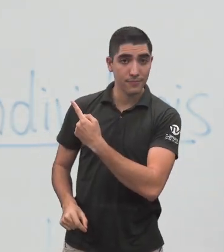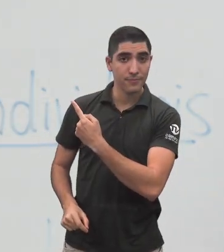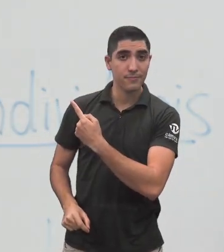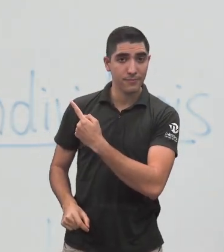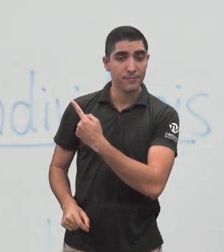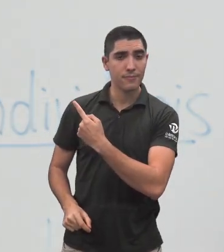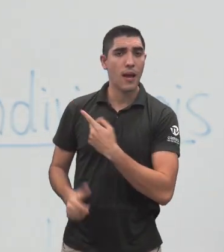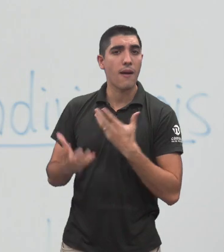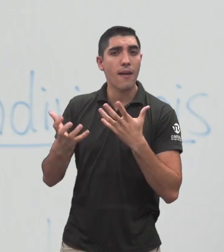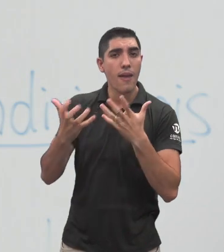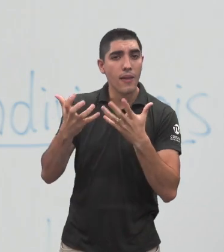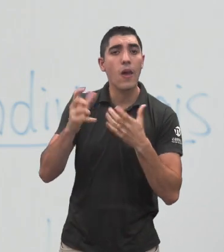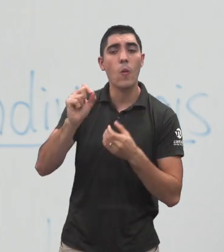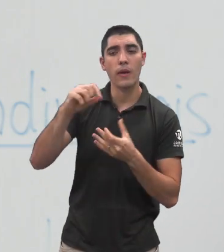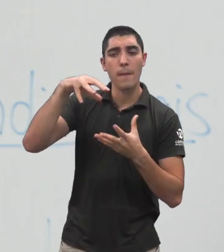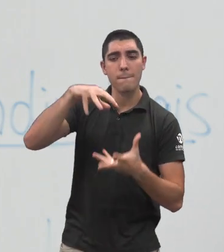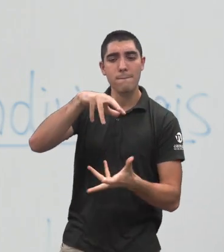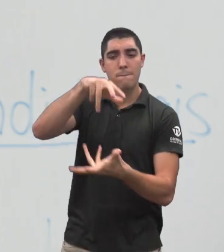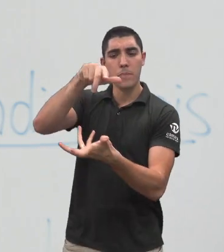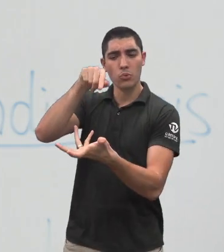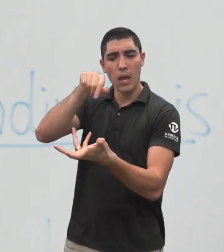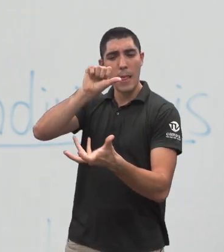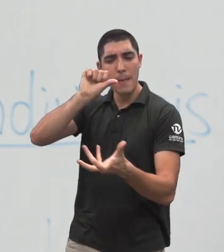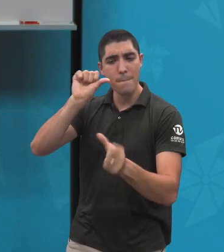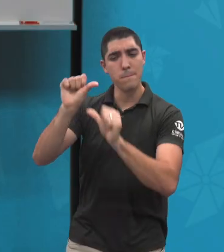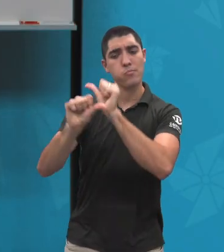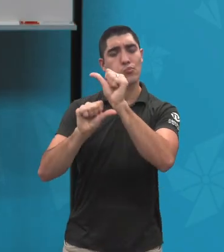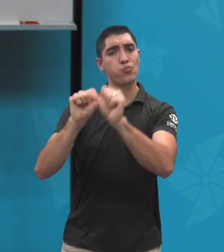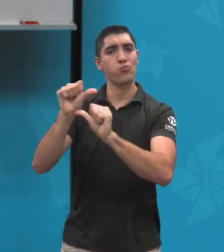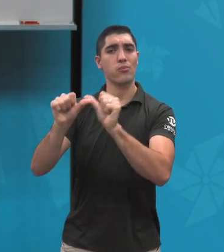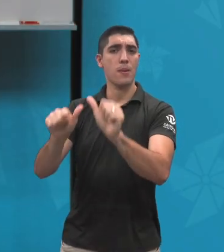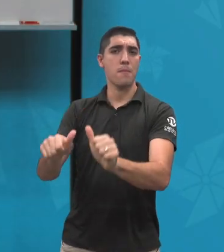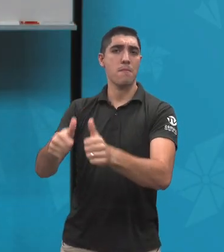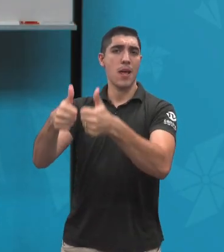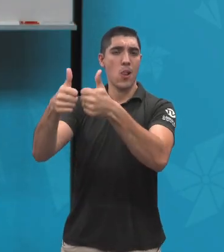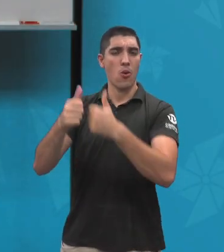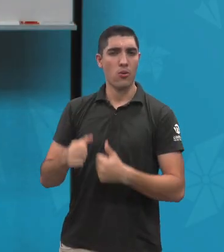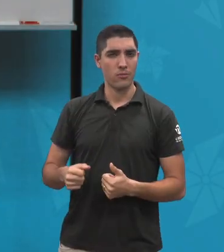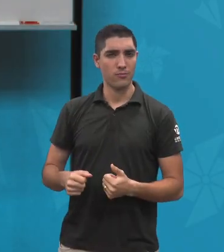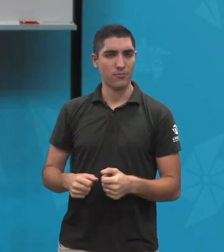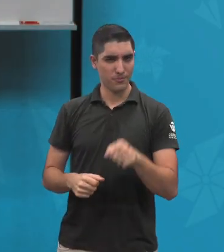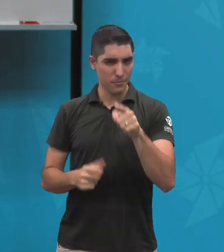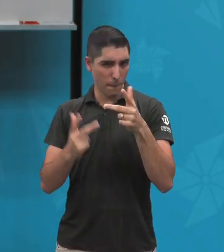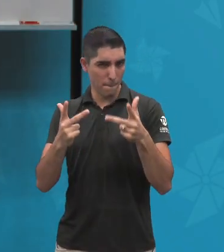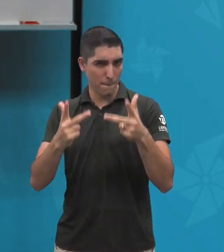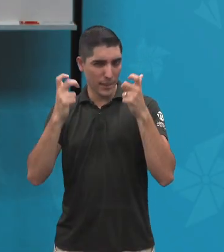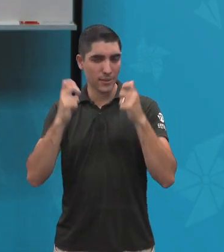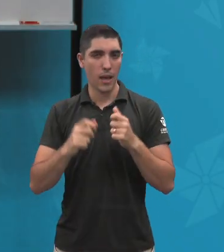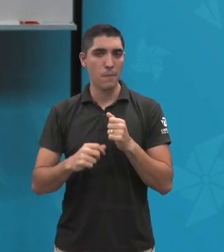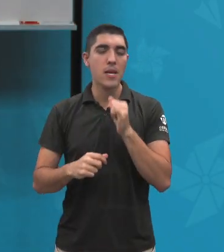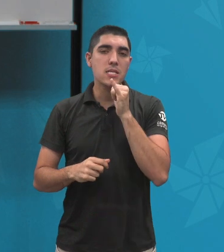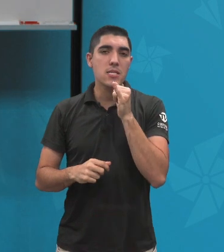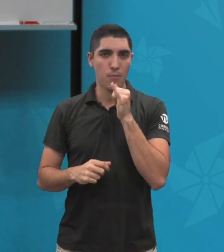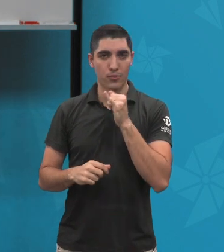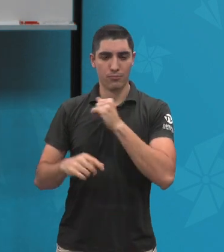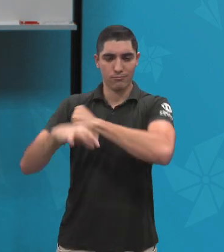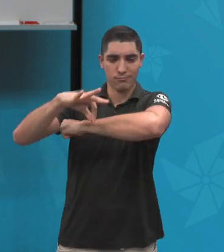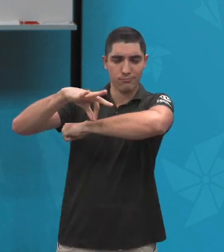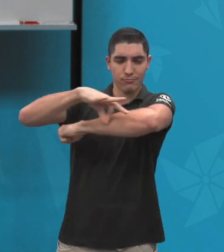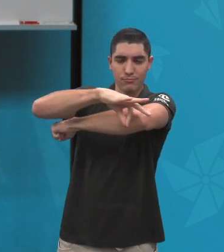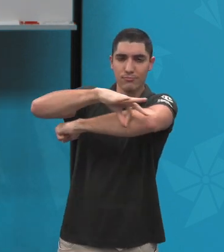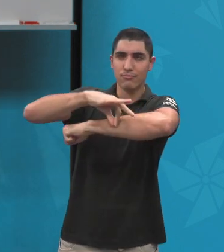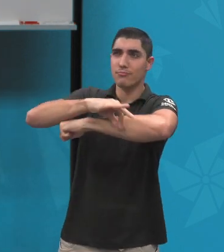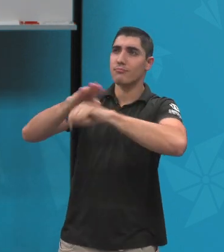essa busca para se transformar o mundo. A gente começa a perceber que na